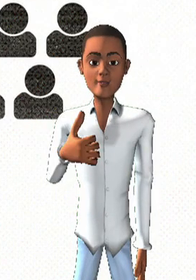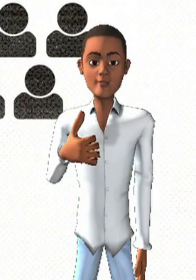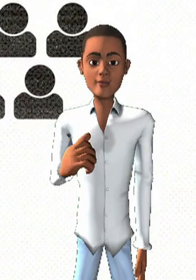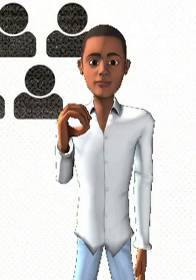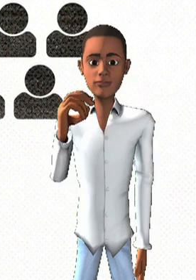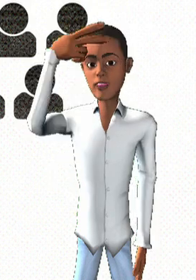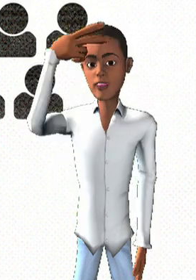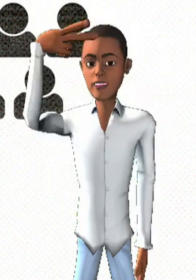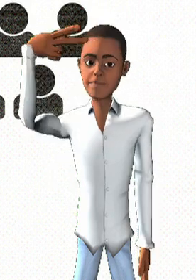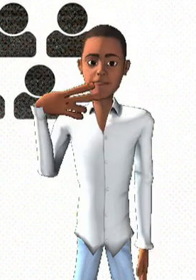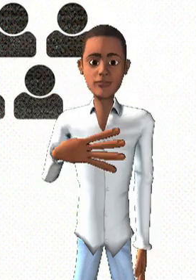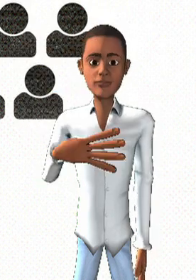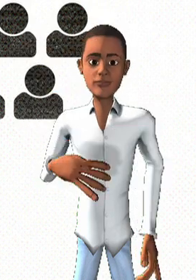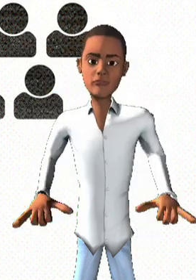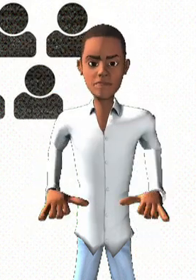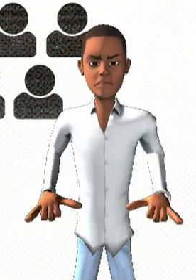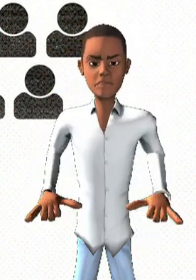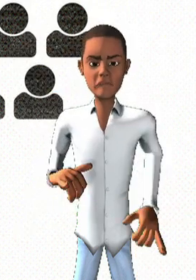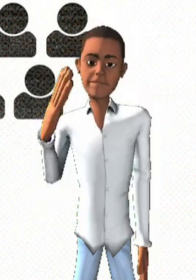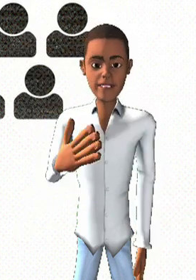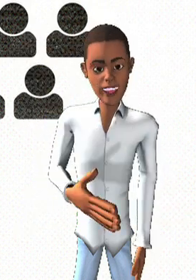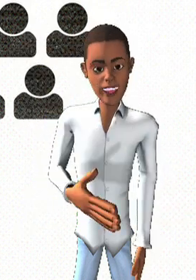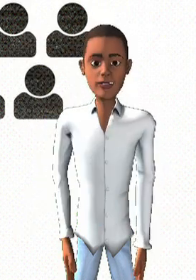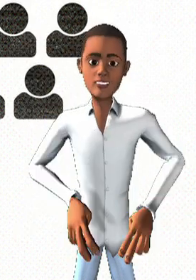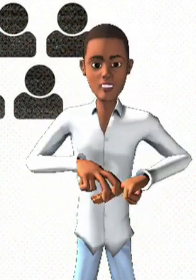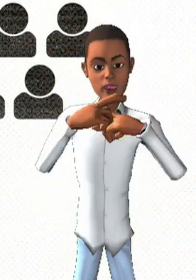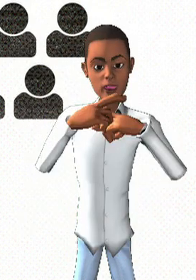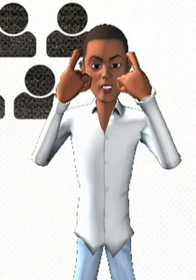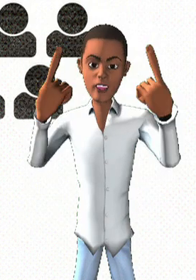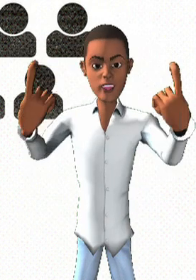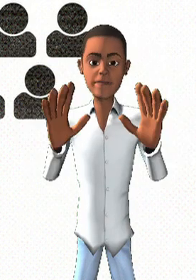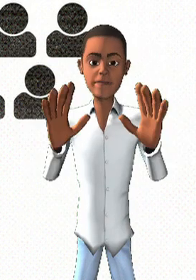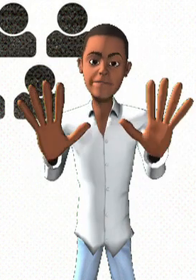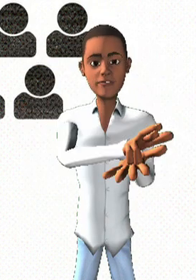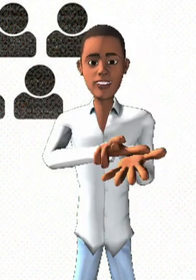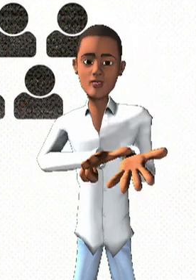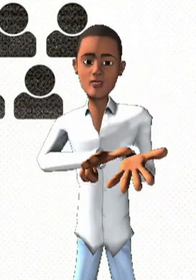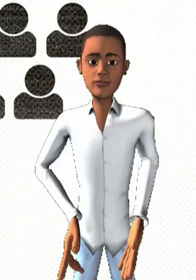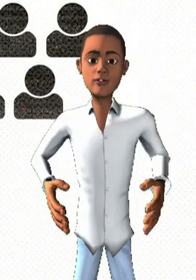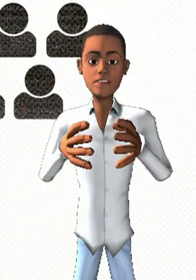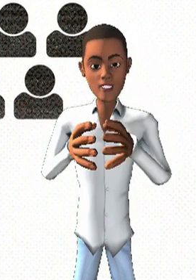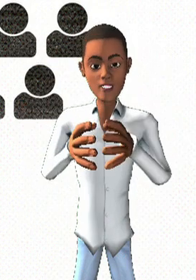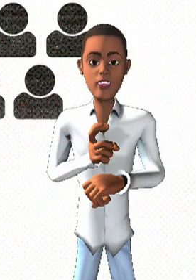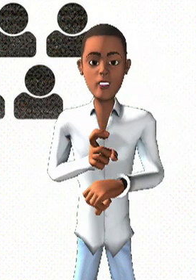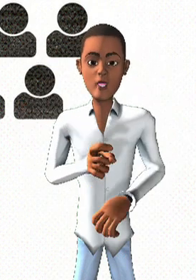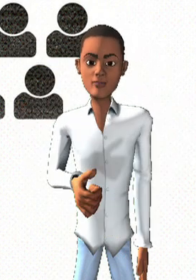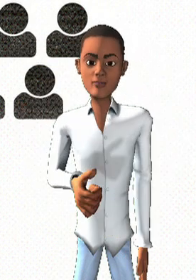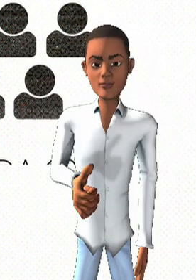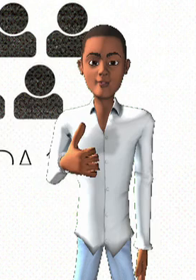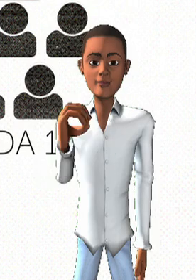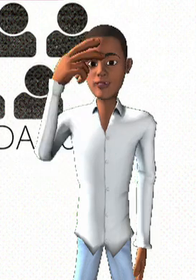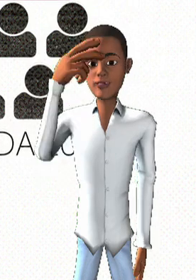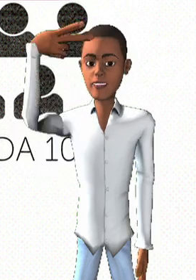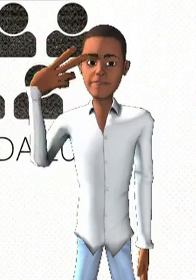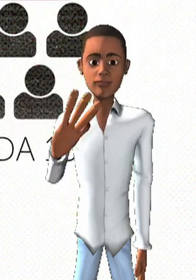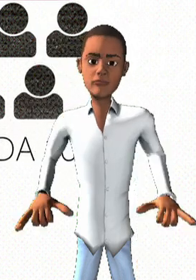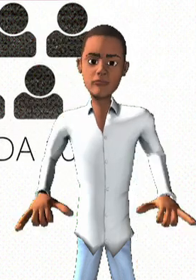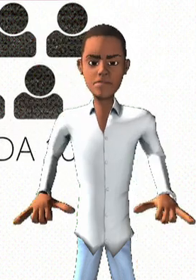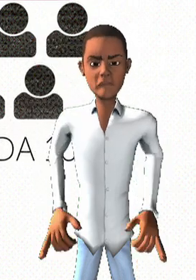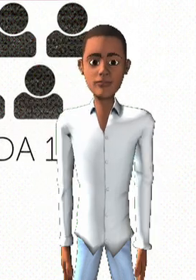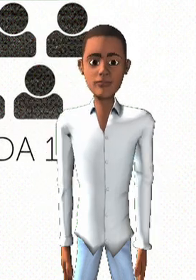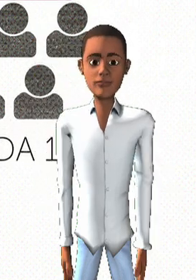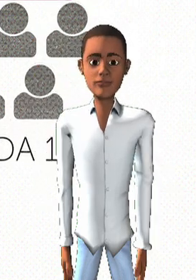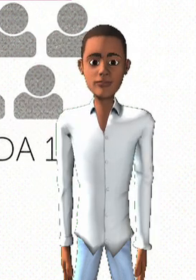a cada 10 pessoas já fizeram e ou sofreram, já tiveram envolvidas com esse tipo de violência. No grupo menos machista, 3 a